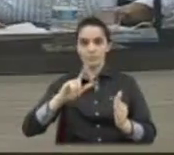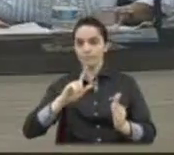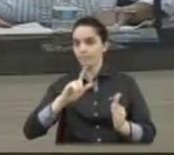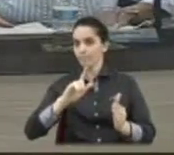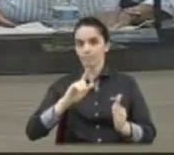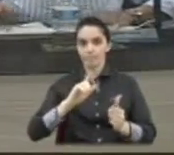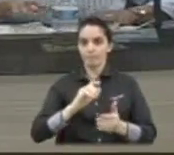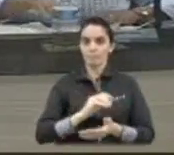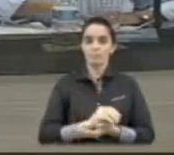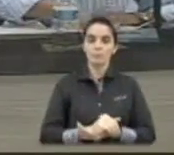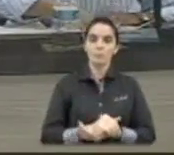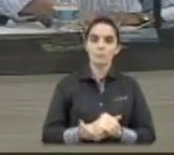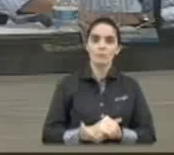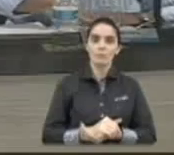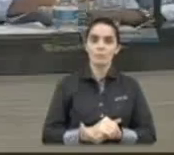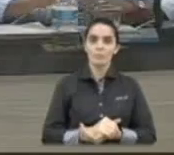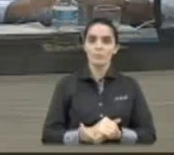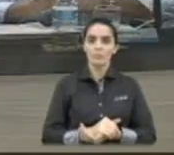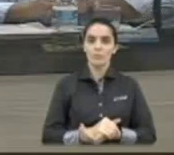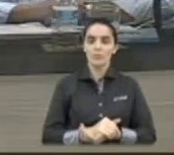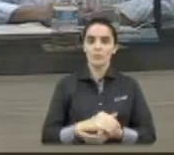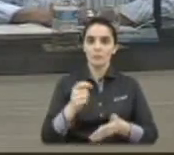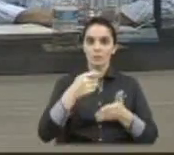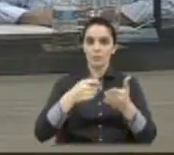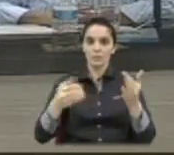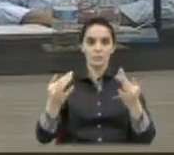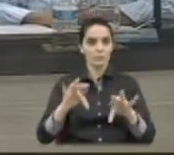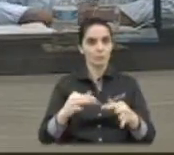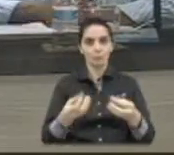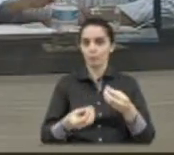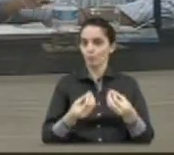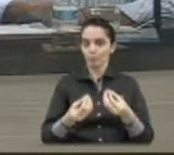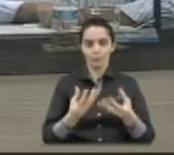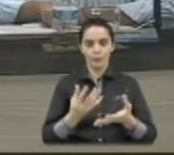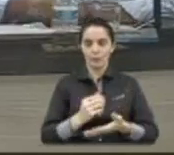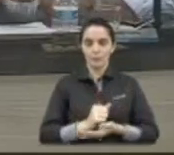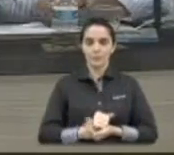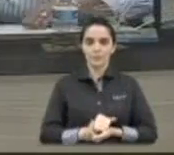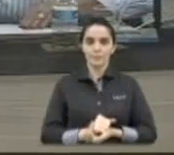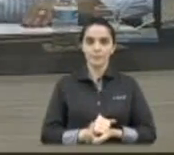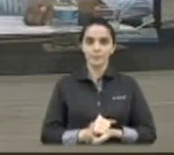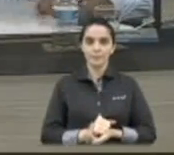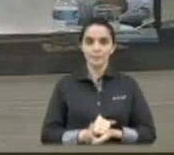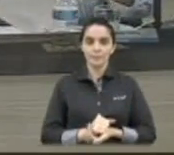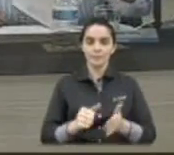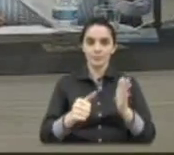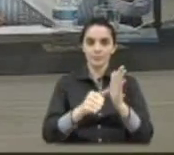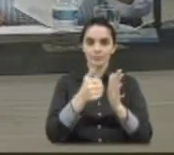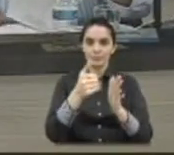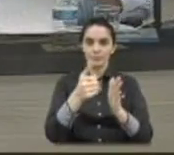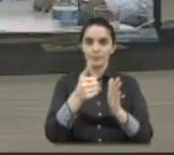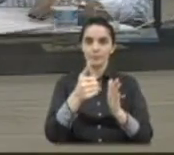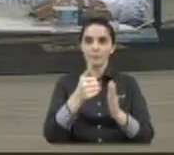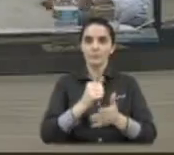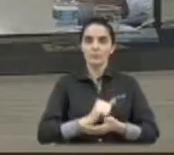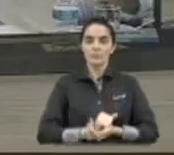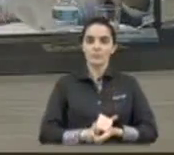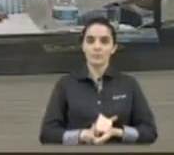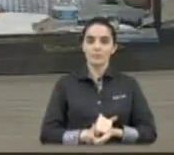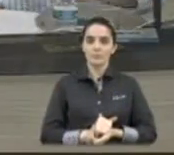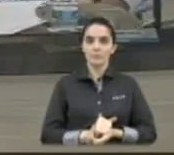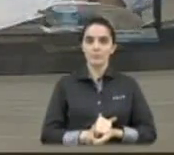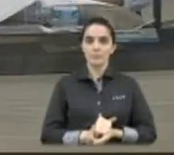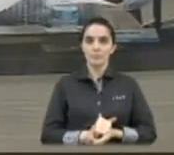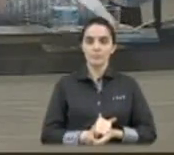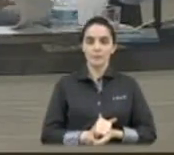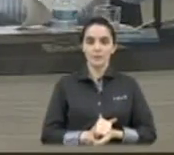antes da redação final, não tem como, vereador. Item 1 da pauta. De ordem, presidente. Uma questão de